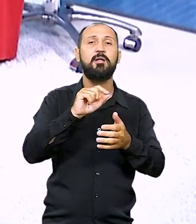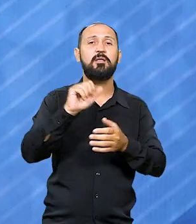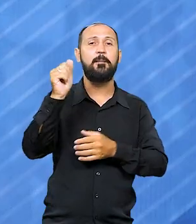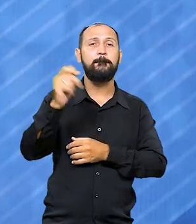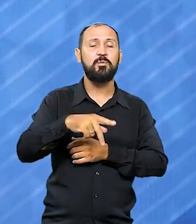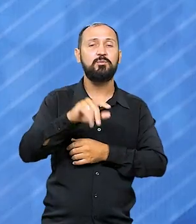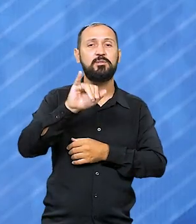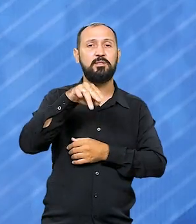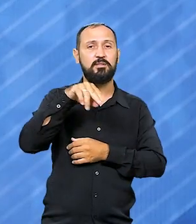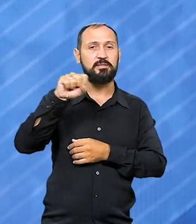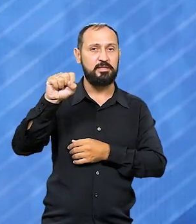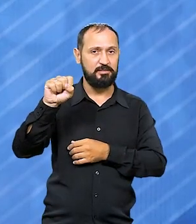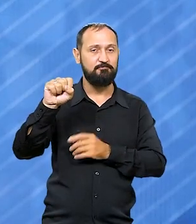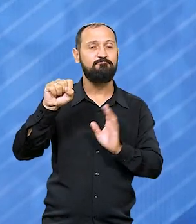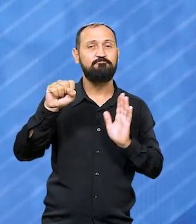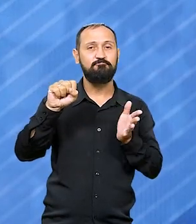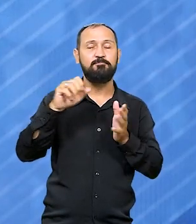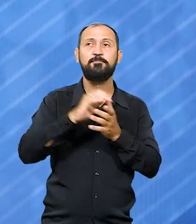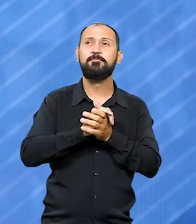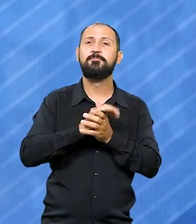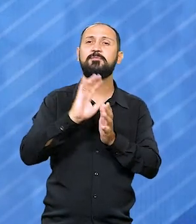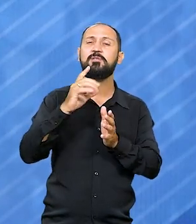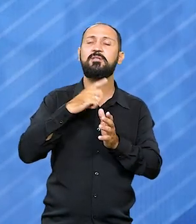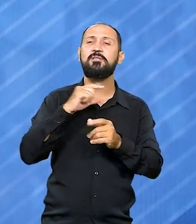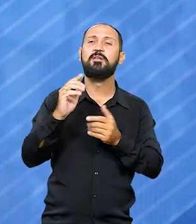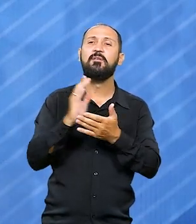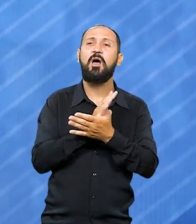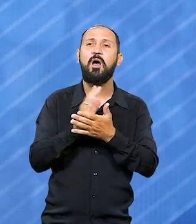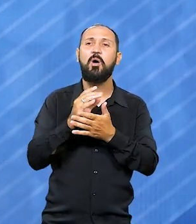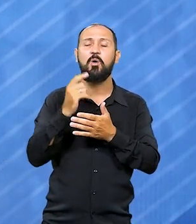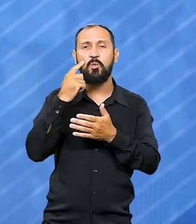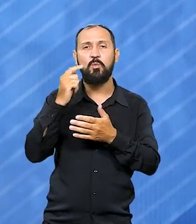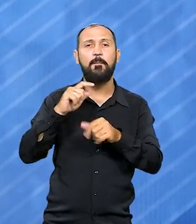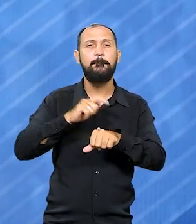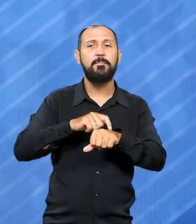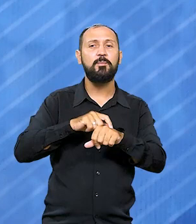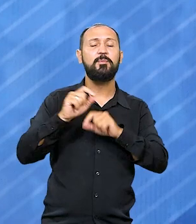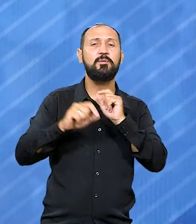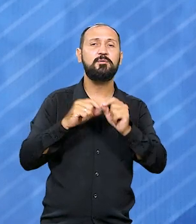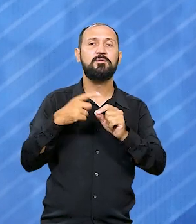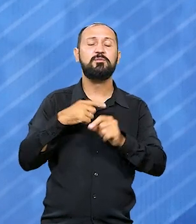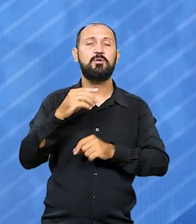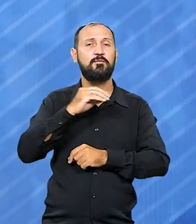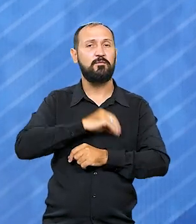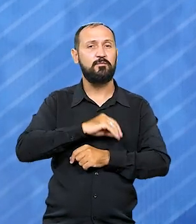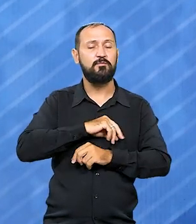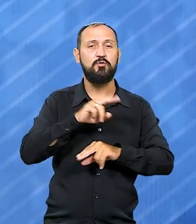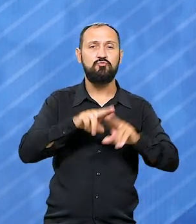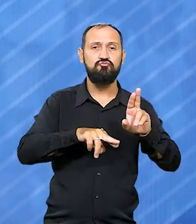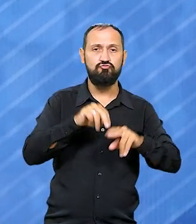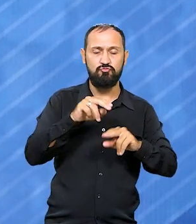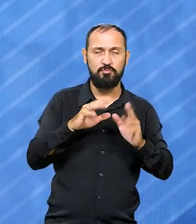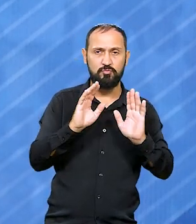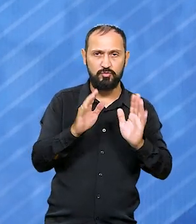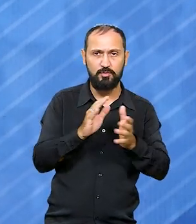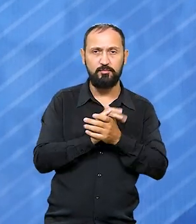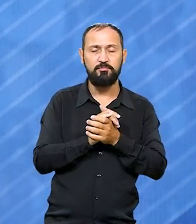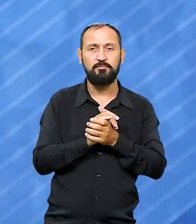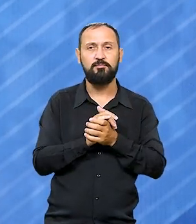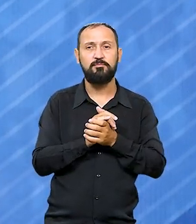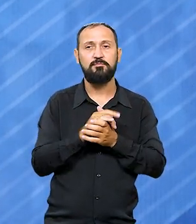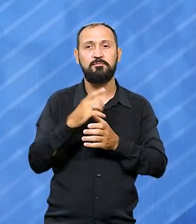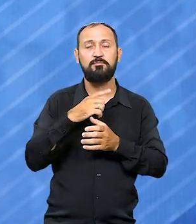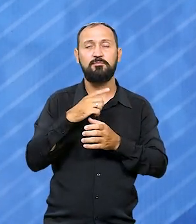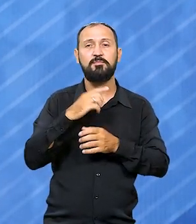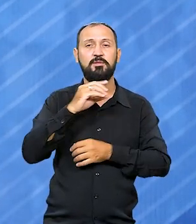exemplo, para o pessoal que é aposentado do INSS. Né? Mas vamos supor que teve alguma outra situação de trabalhador que recebeu em junho e nesse